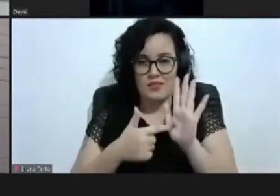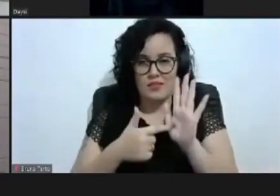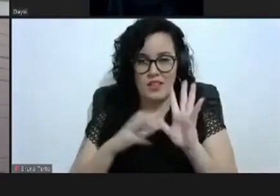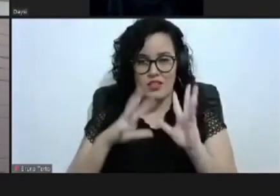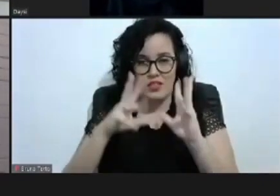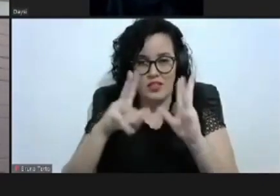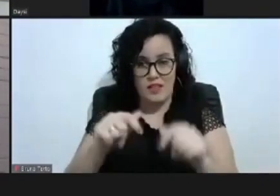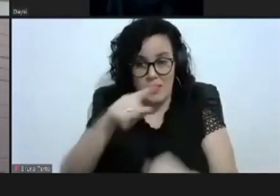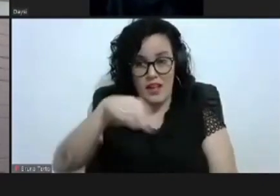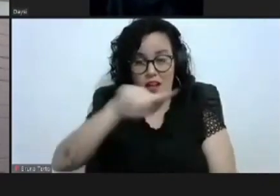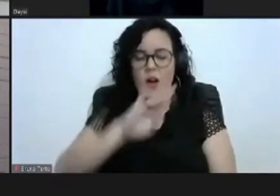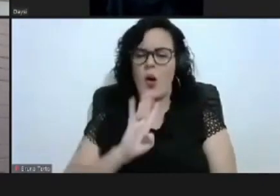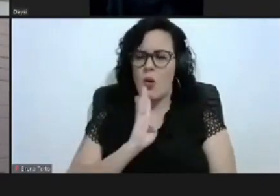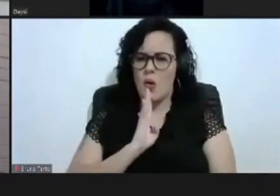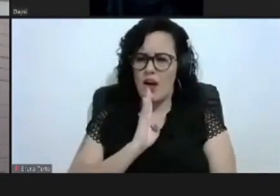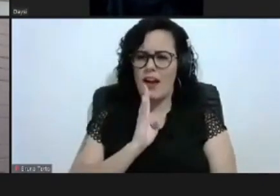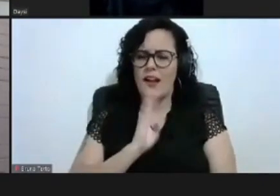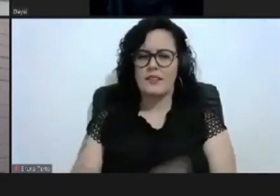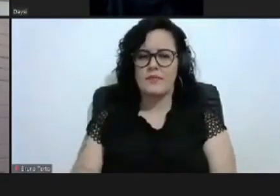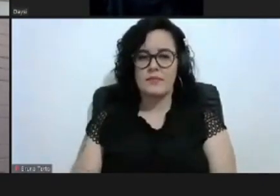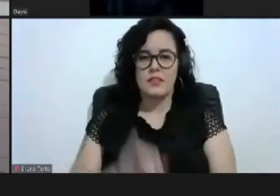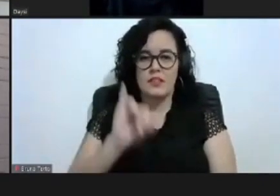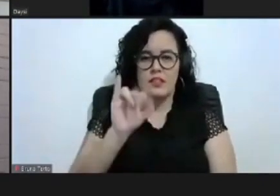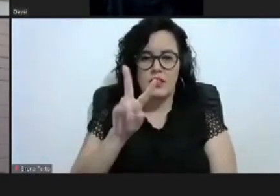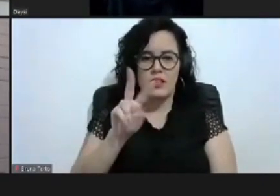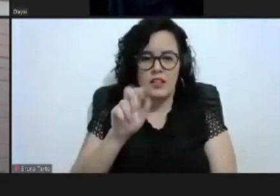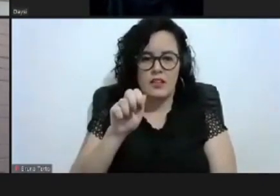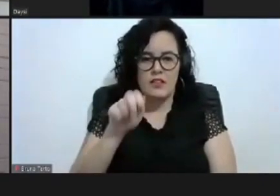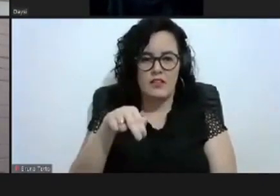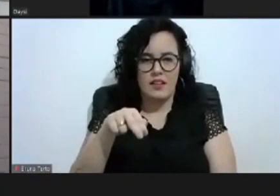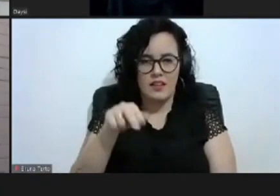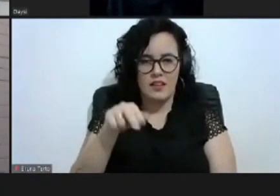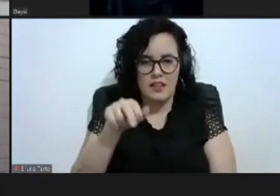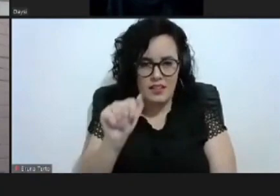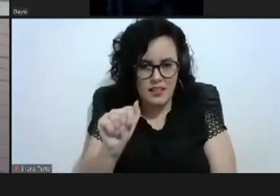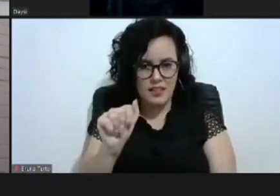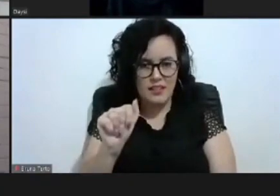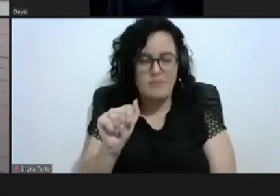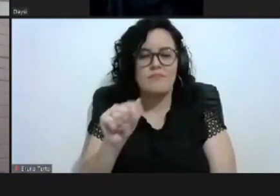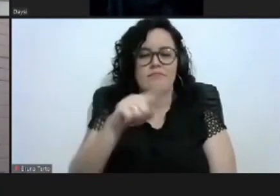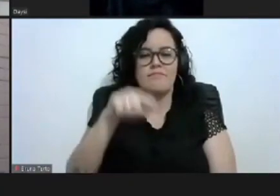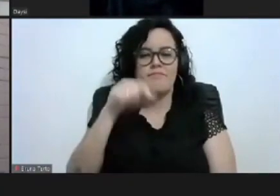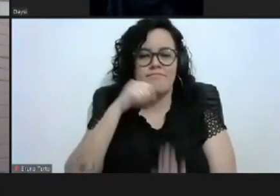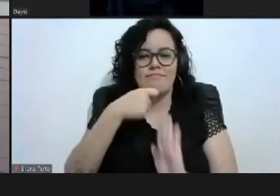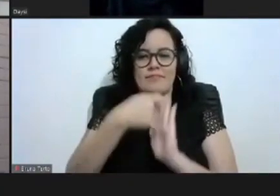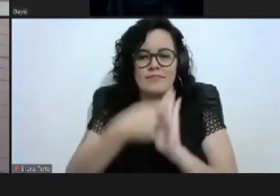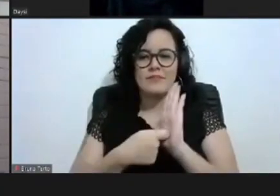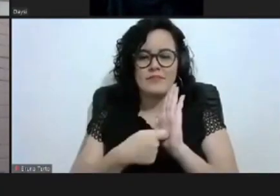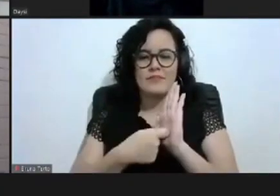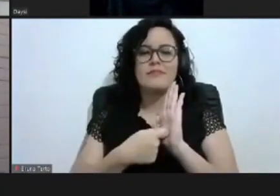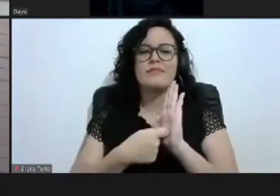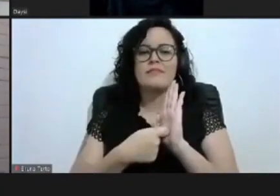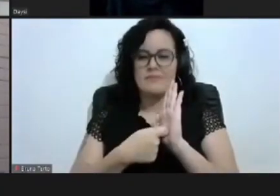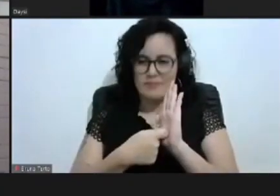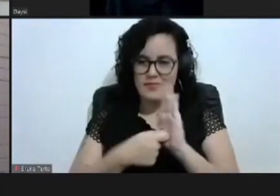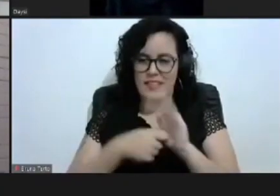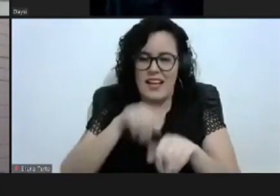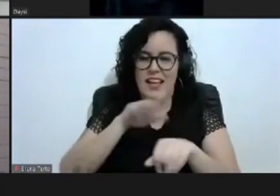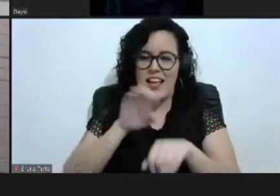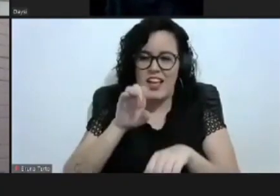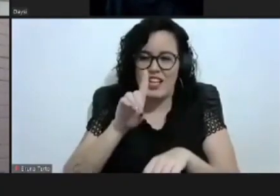vocês vão conhecer Ivana Jenkins, editora da Boitempo e organizadora da revista Margem